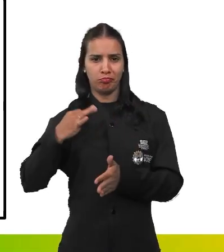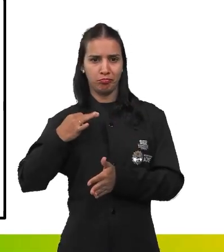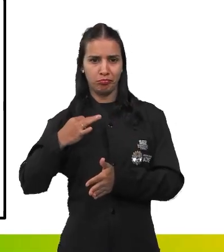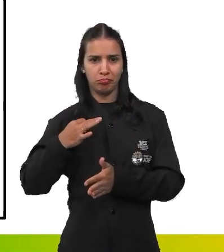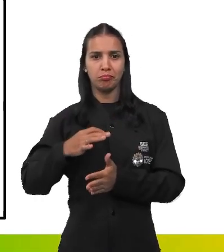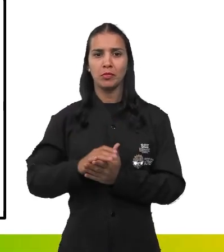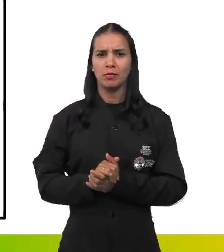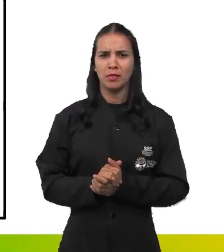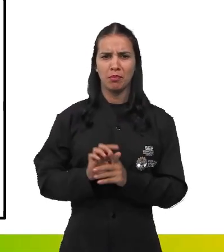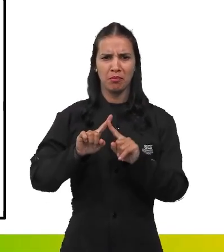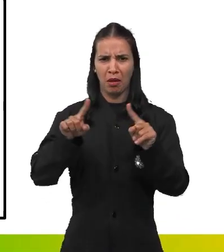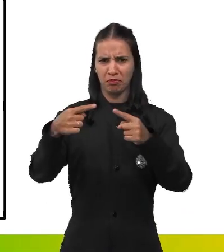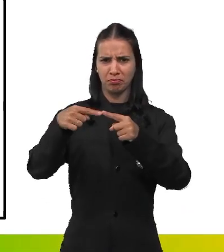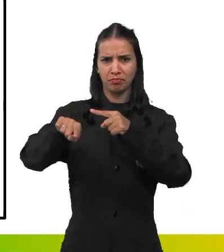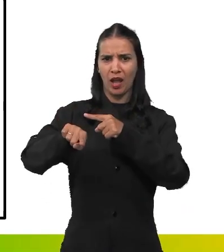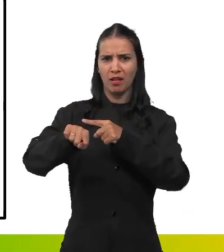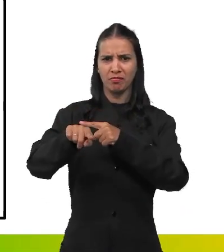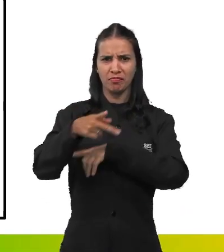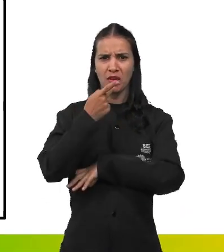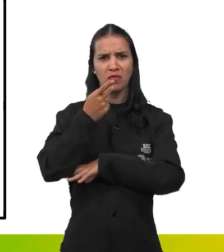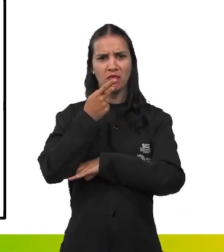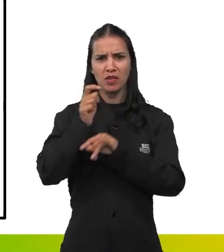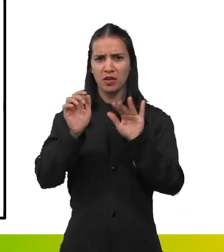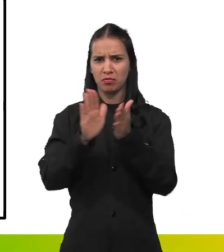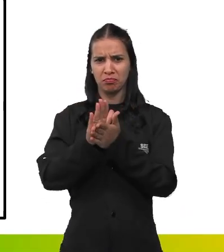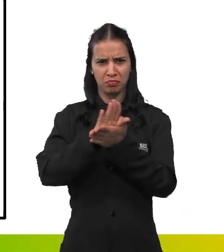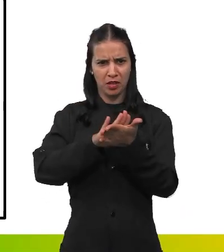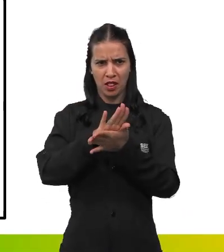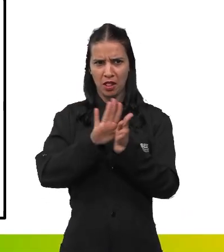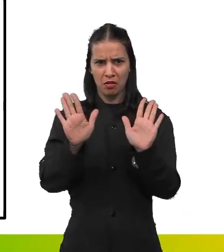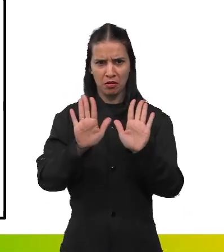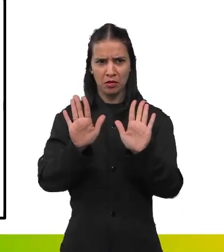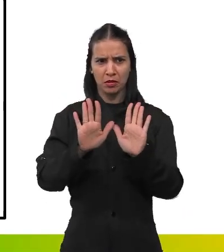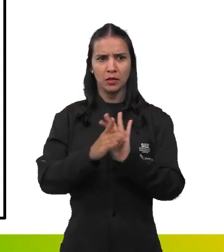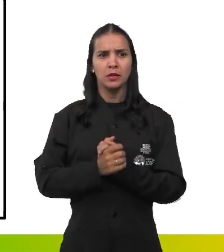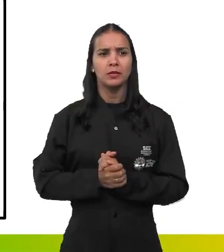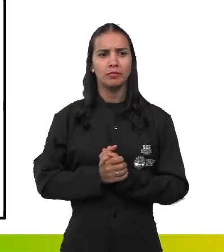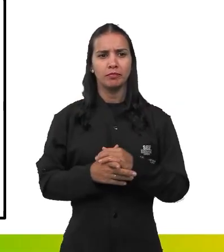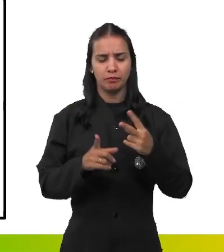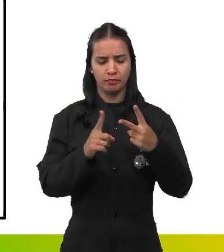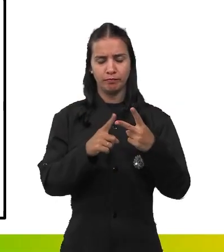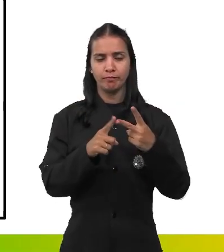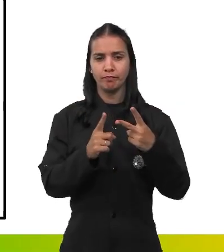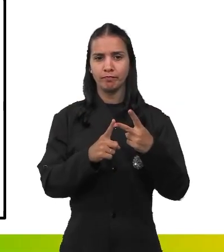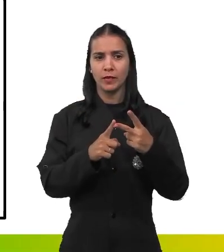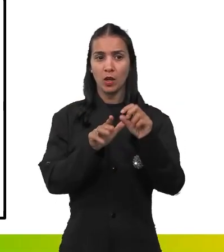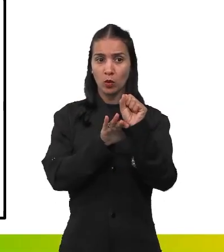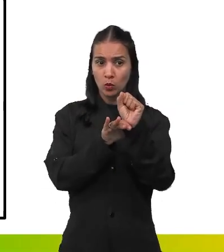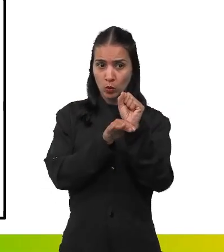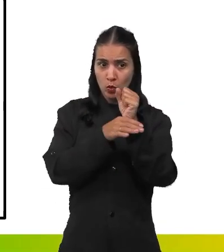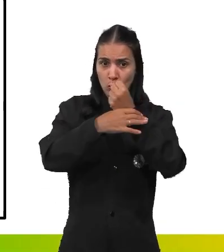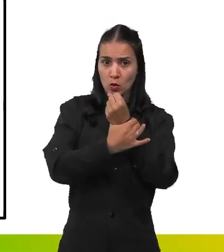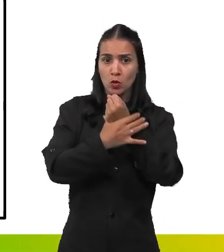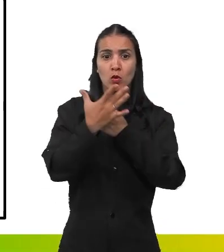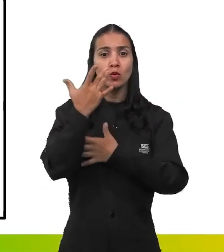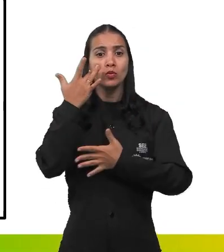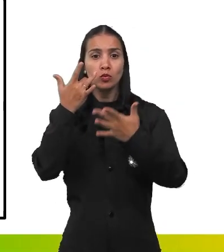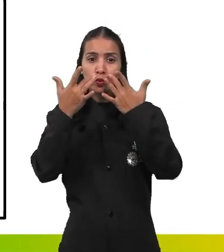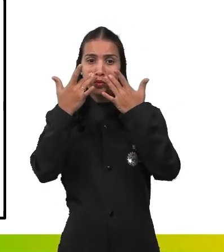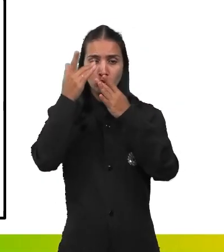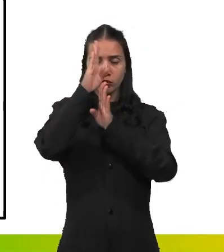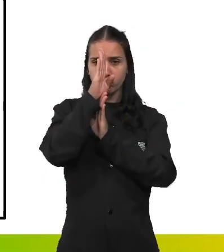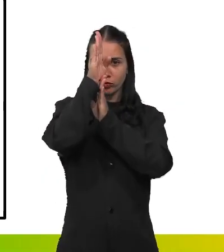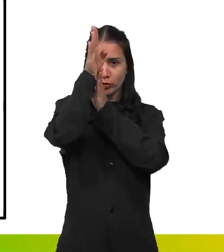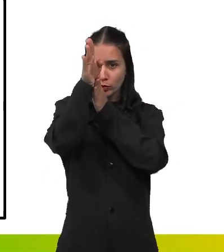sobre isso, certo? Nada de reduzir custos. Garantir que a peça seja mais fiel aos